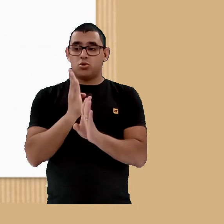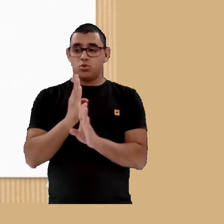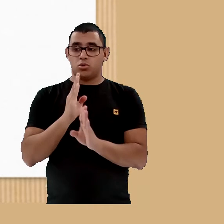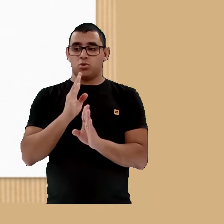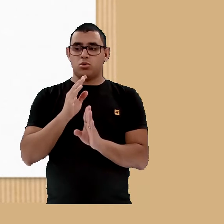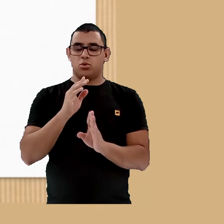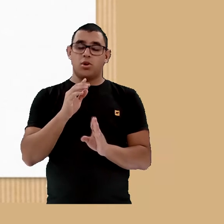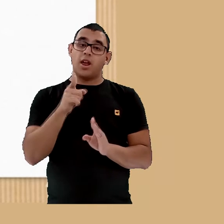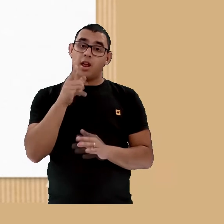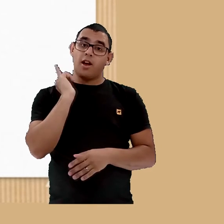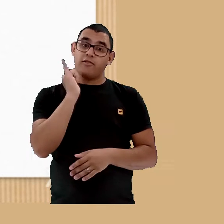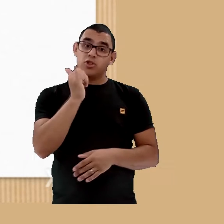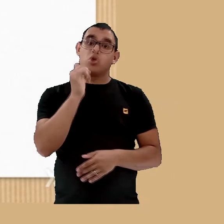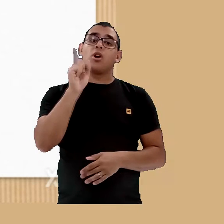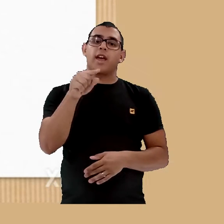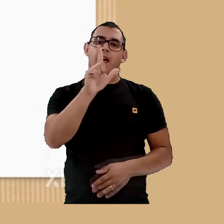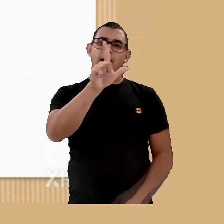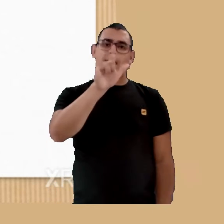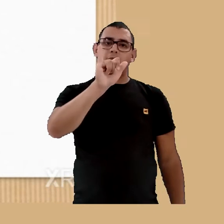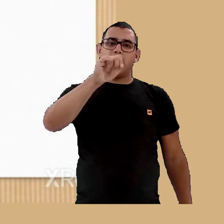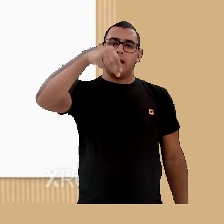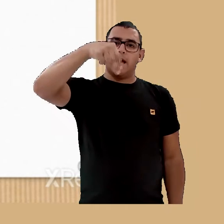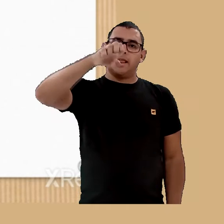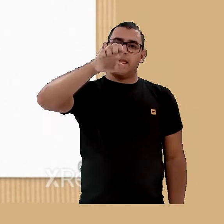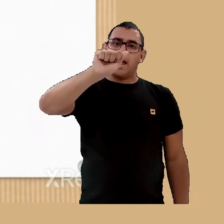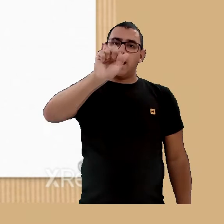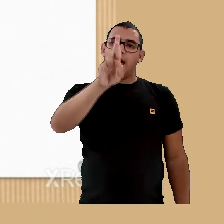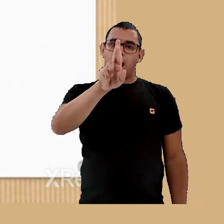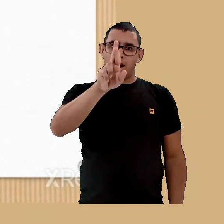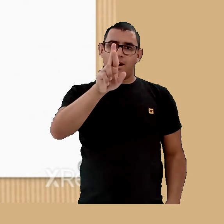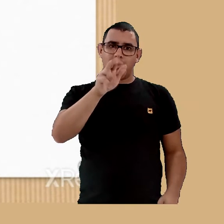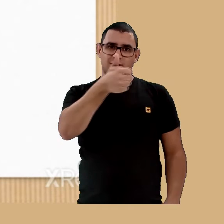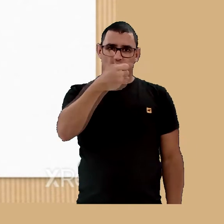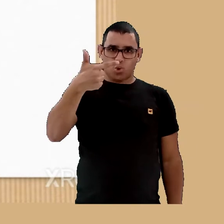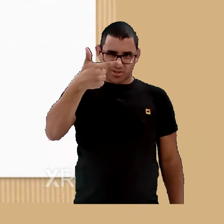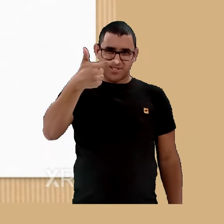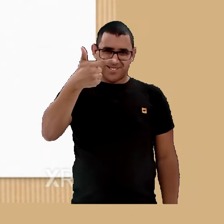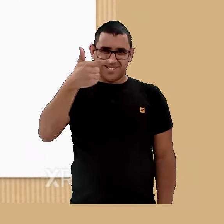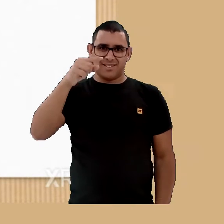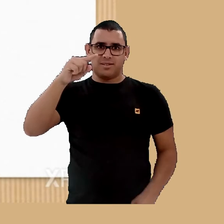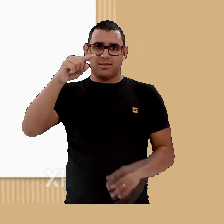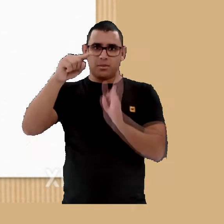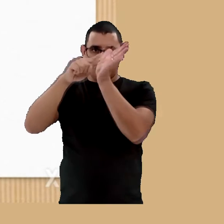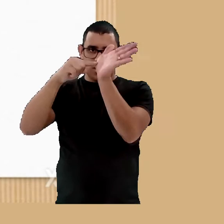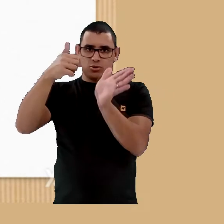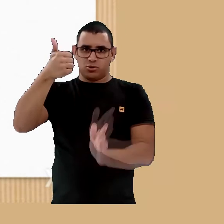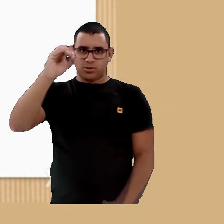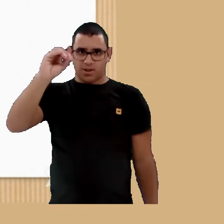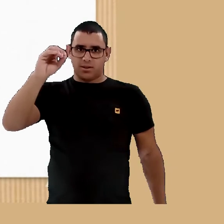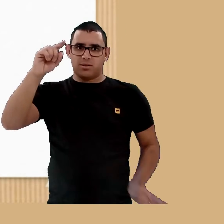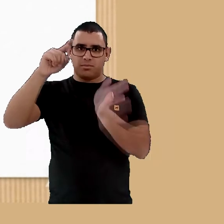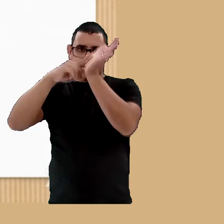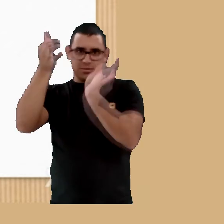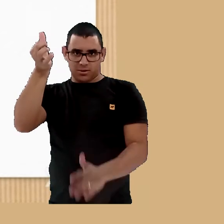descobrimos o superficial, que é de 24 vezes 10 a menos 6. E a variação de temperatura, que